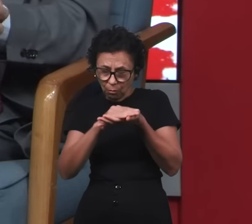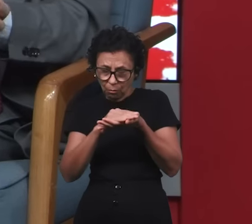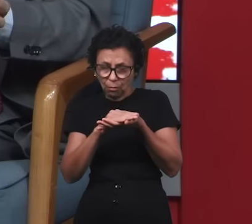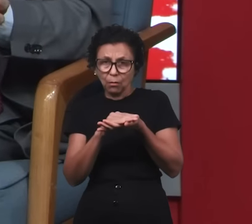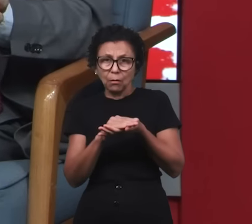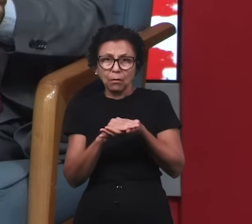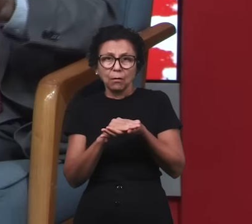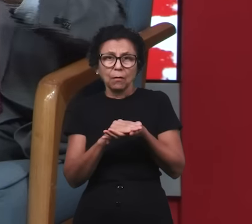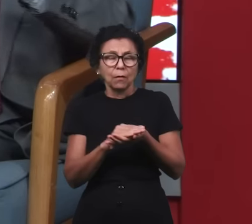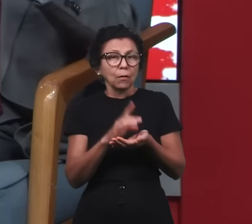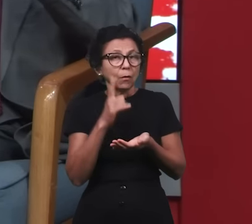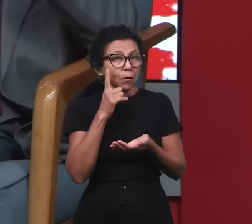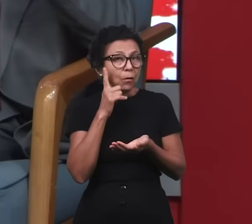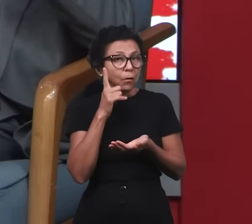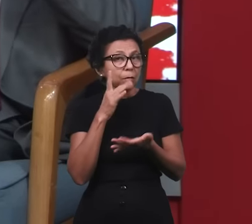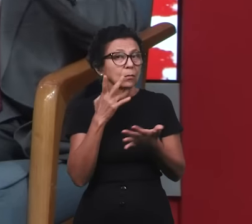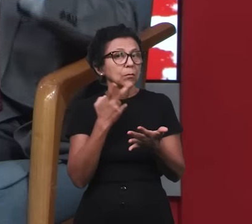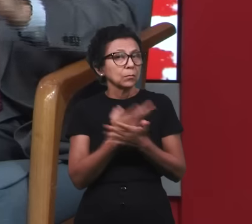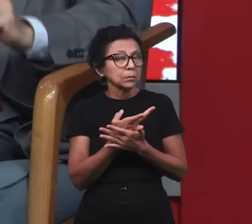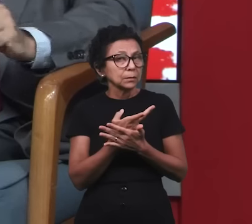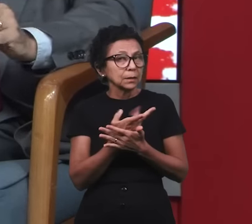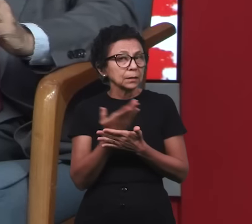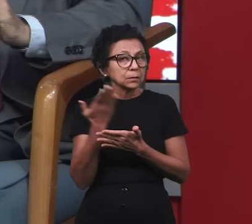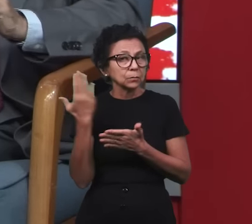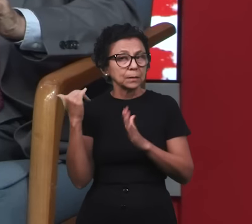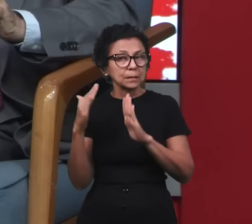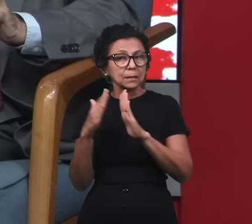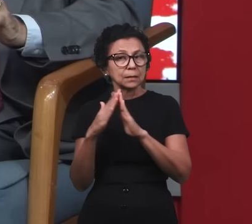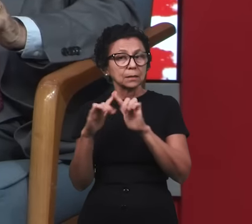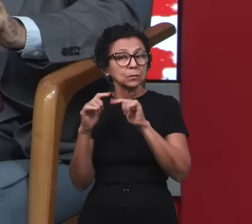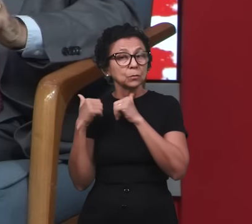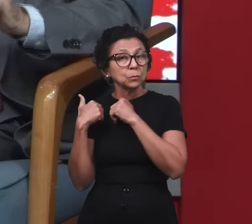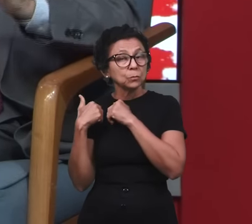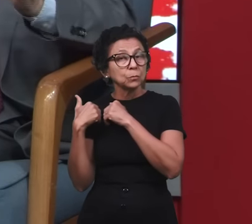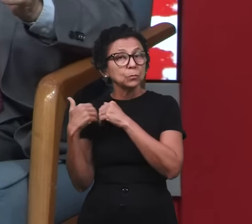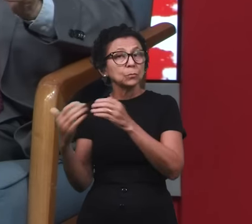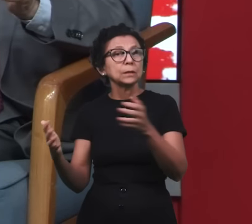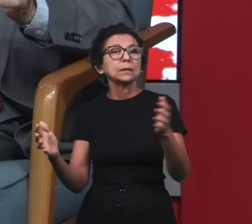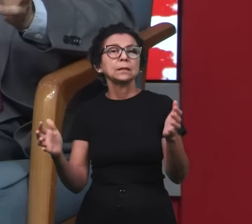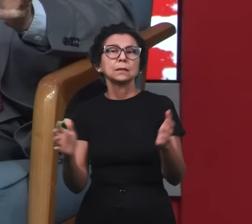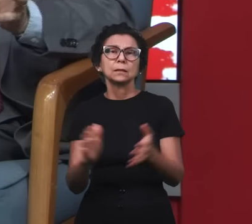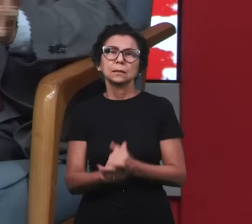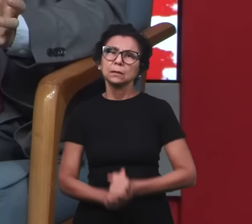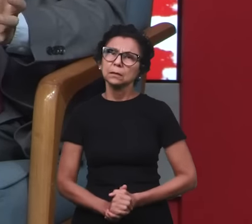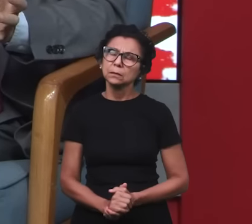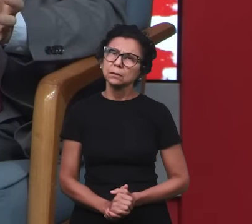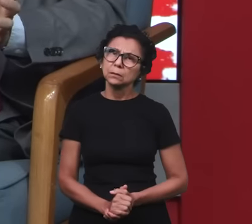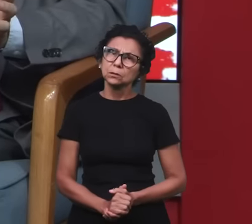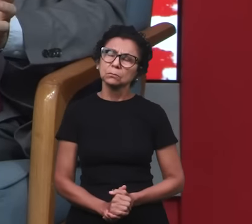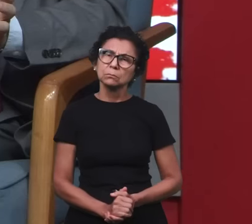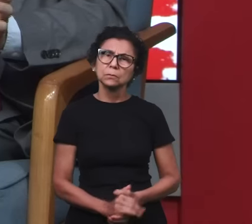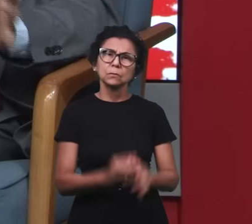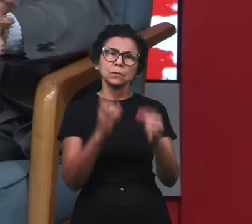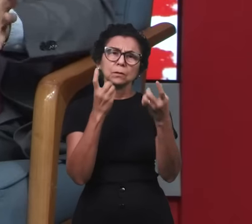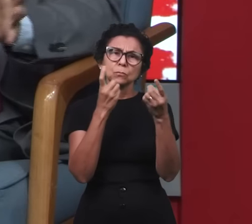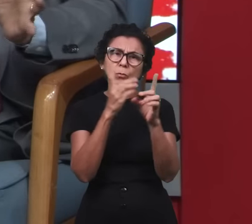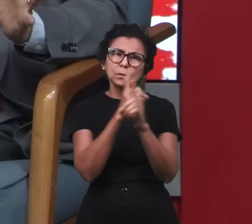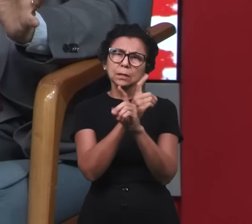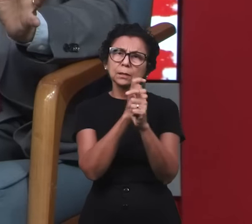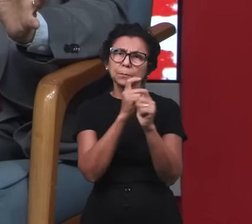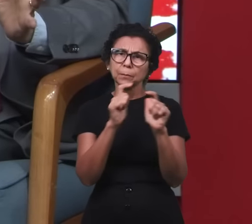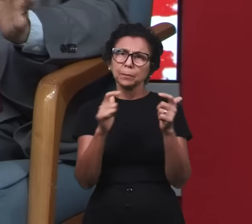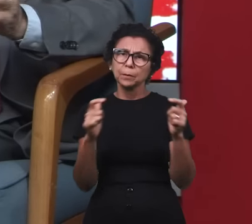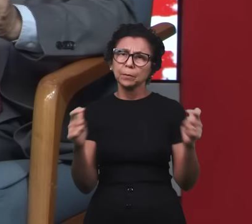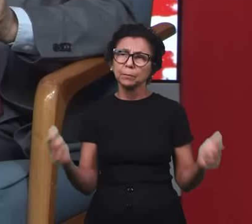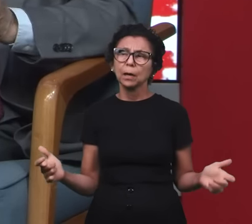fato que acontece no início da igreja e você vê aí um manancial de doutrina. Mas muita coisa